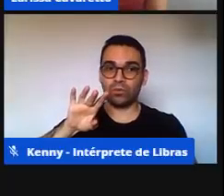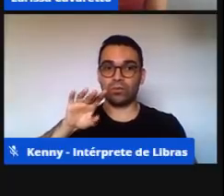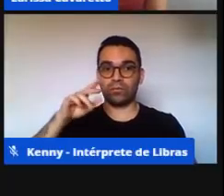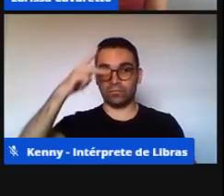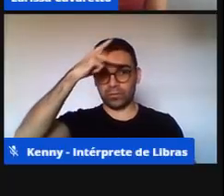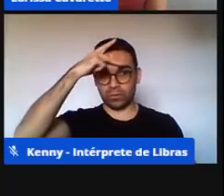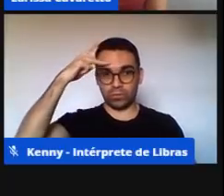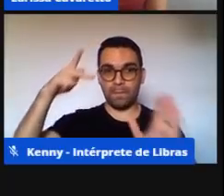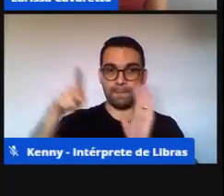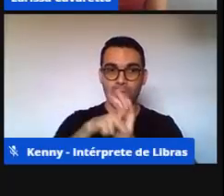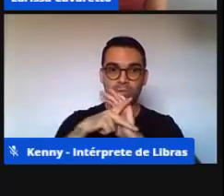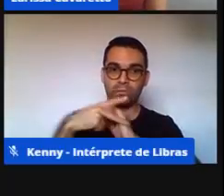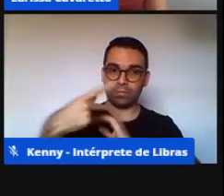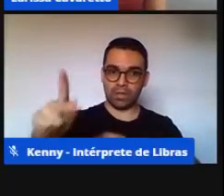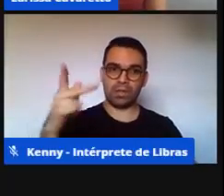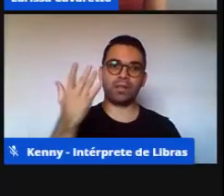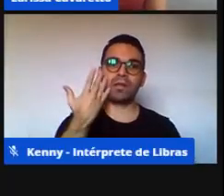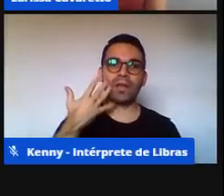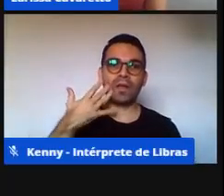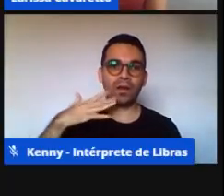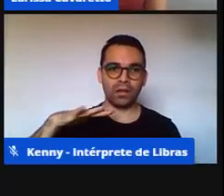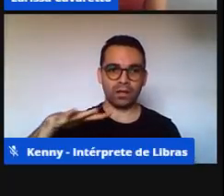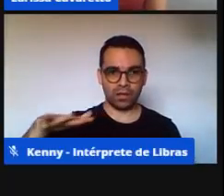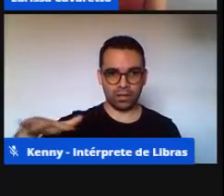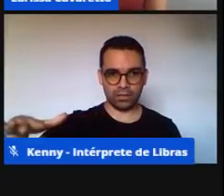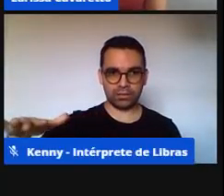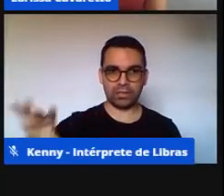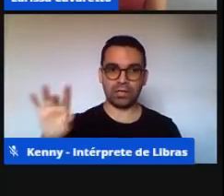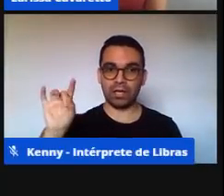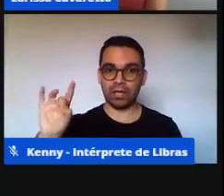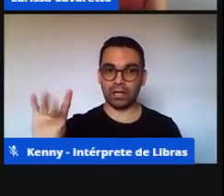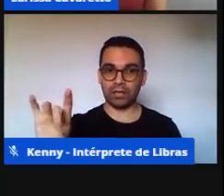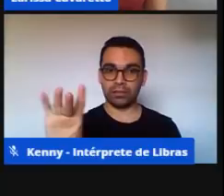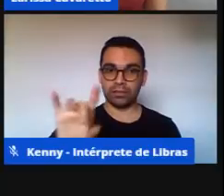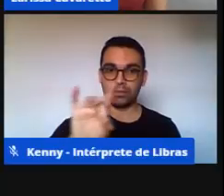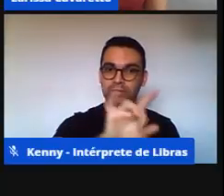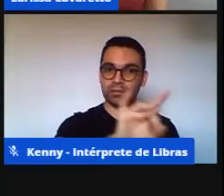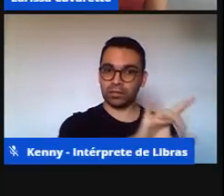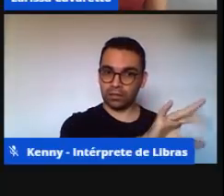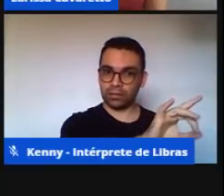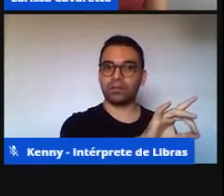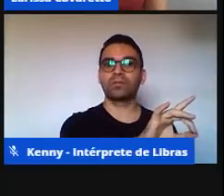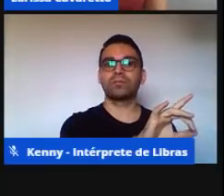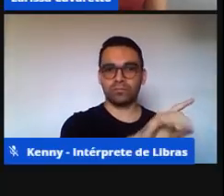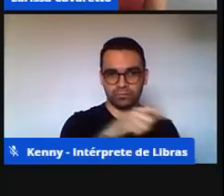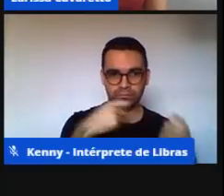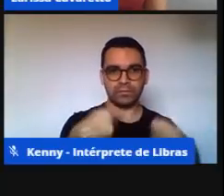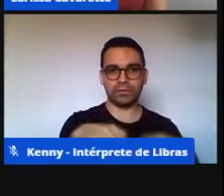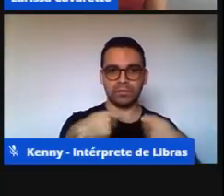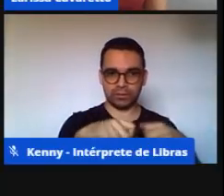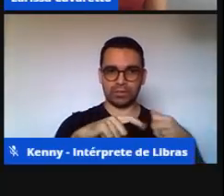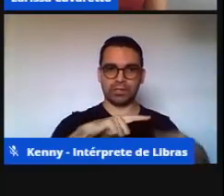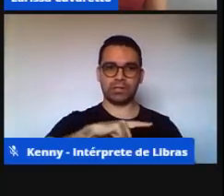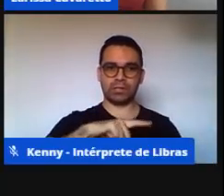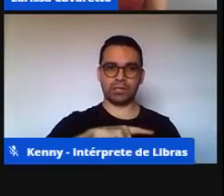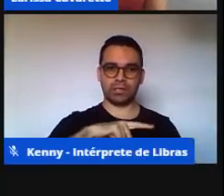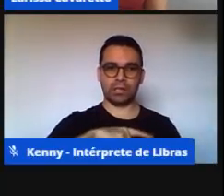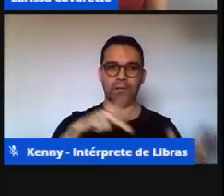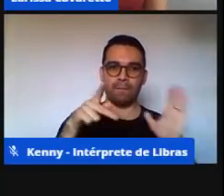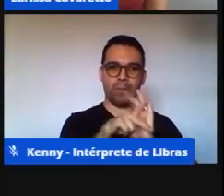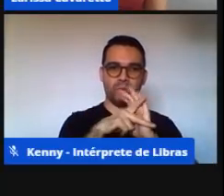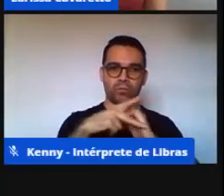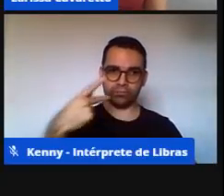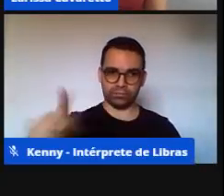estão adotando a garrafinha, né? Cada aluno traz a sua garrafinha de casa. Isso é ideal, porque essas canequinhas, ainda